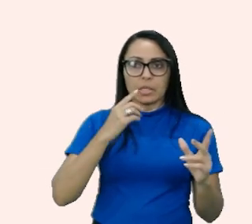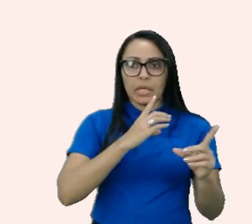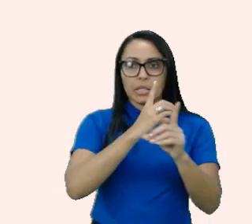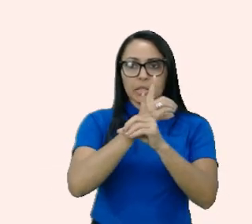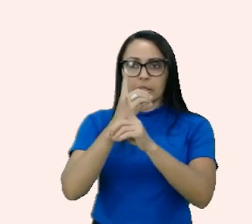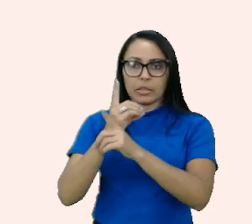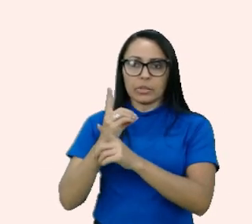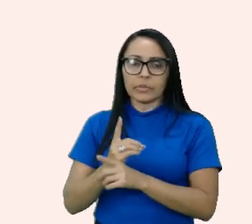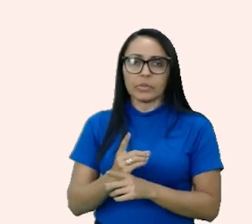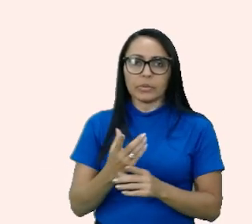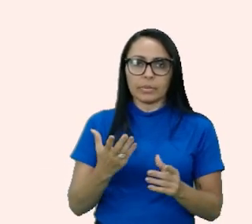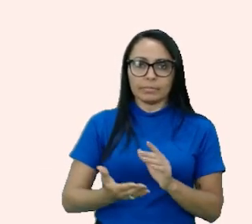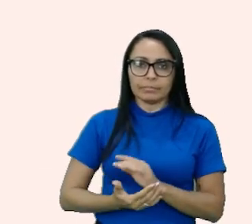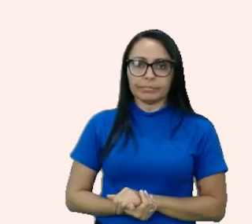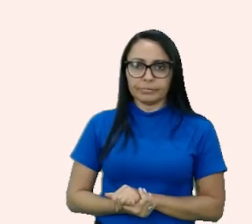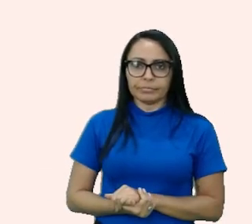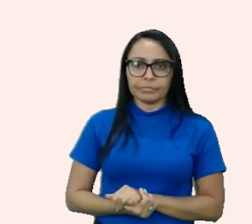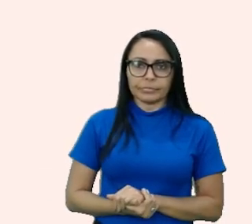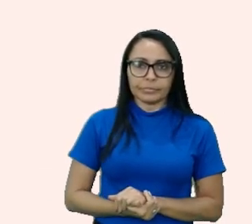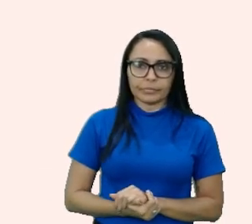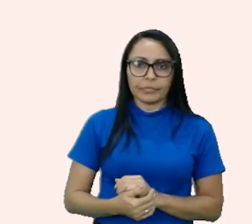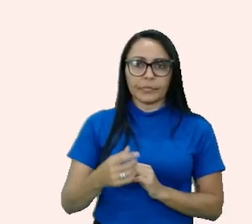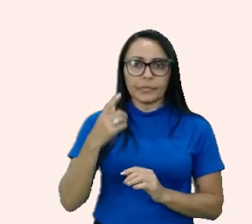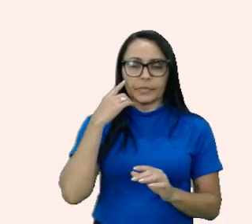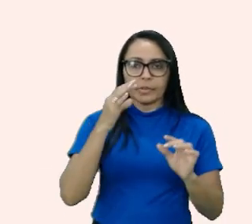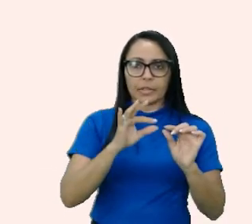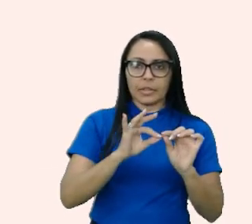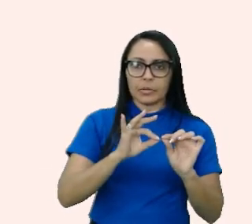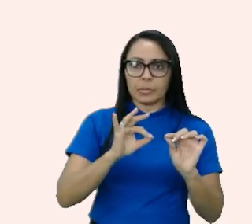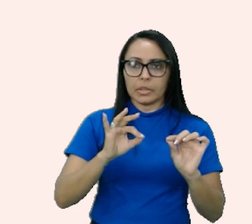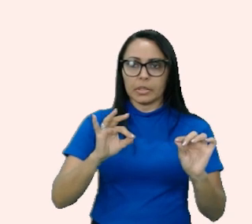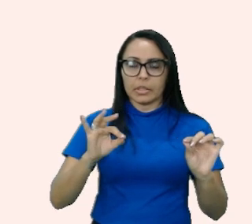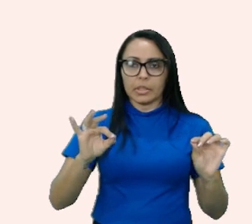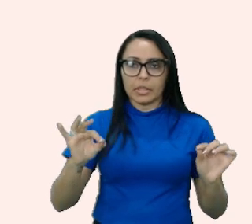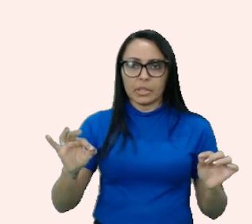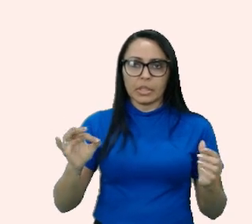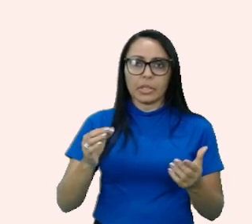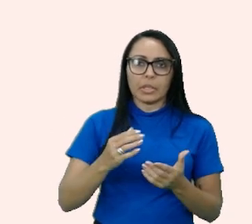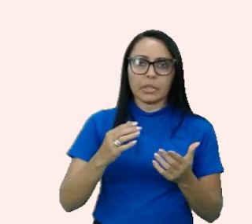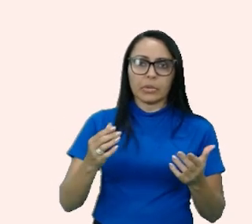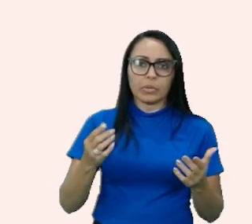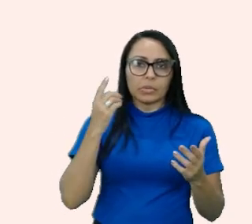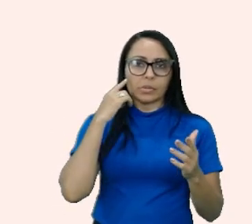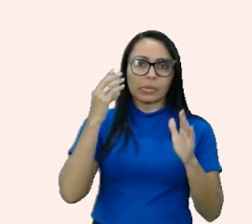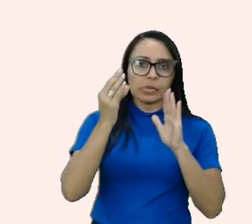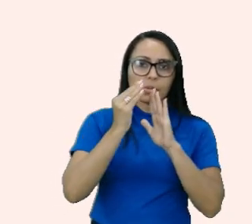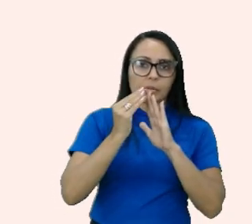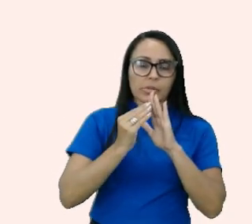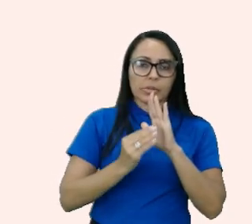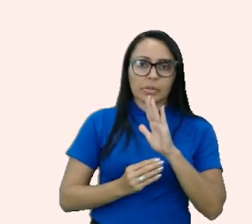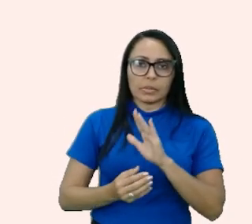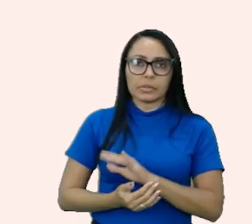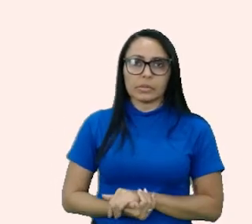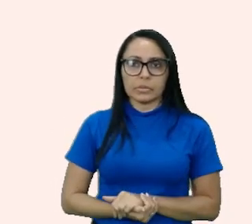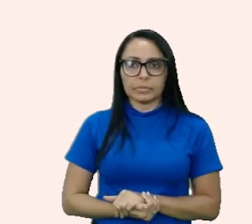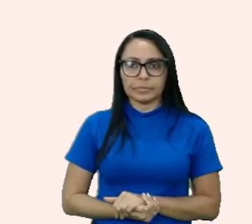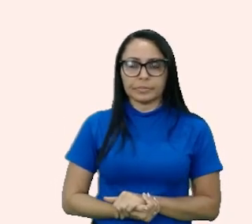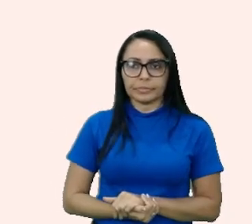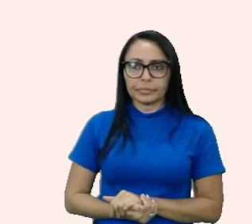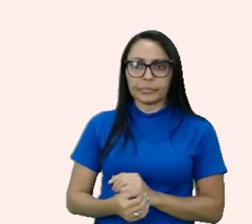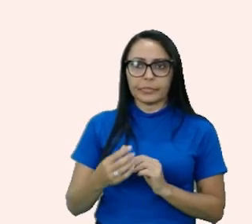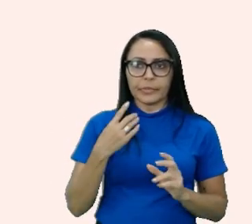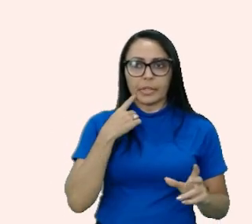abaixo. Sabe-se que as medidas dos segmentos formados estão descritos em destaque. Encontre a medida